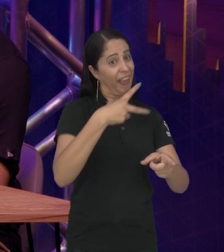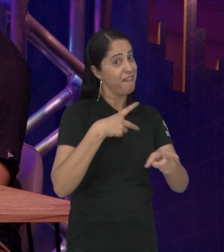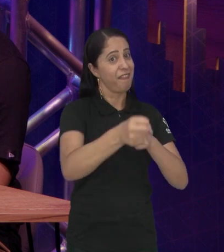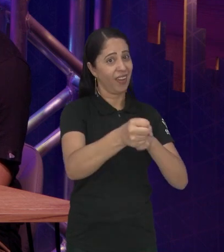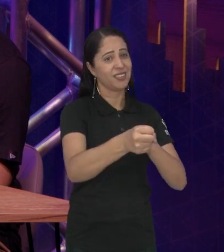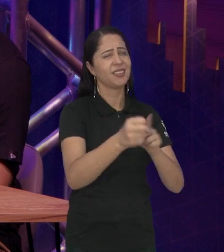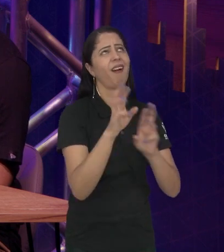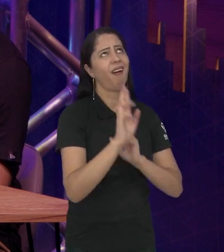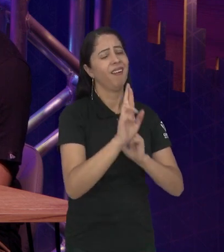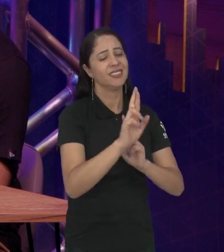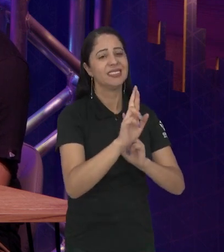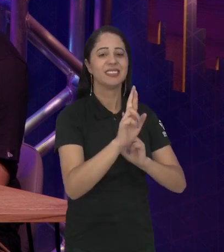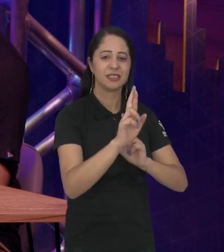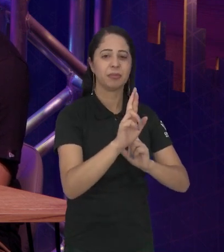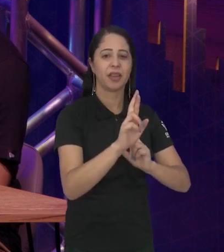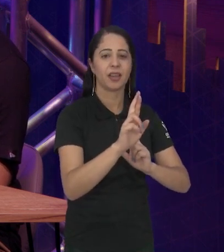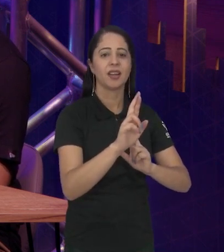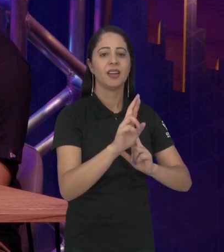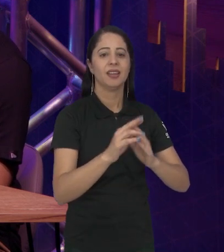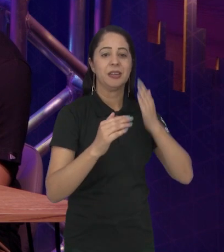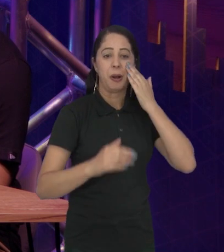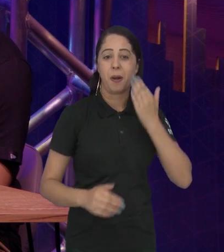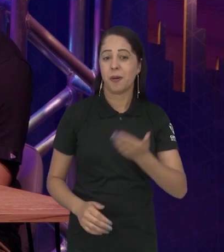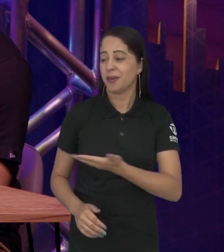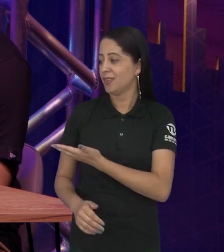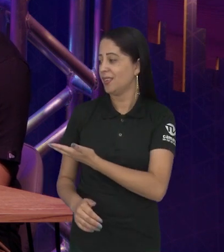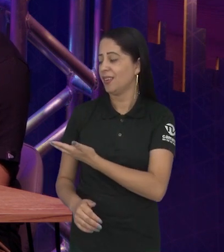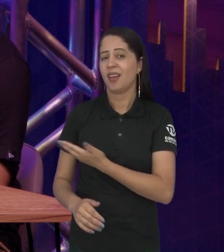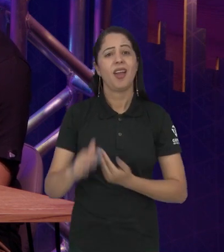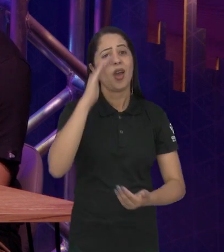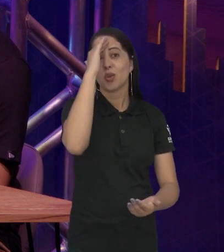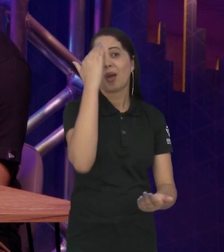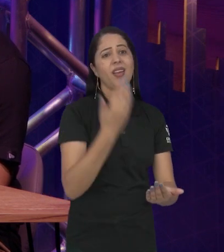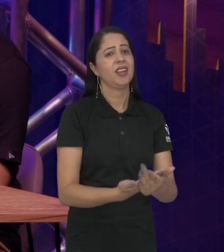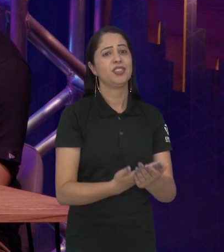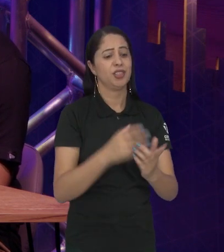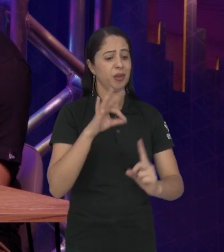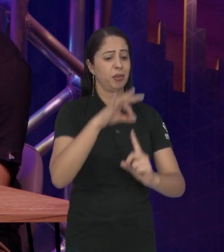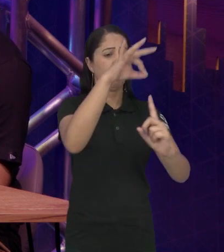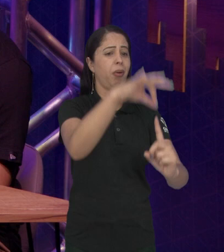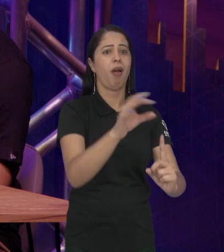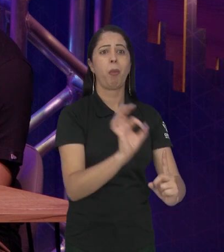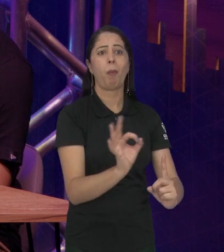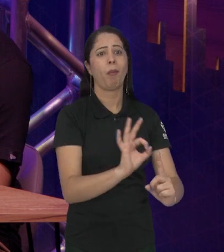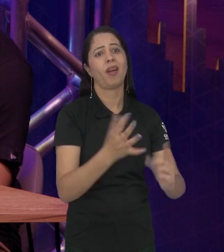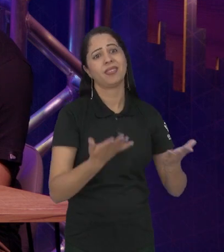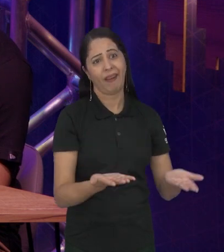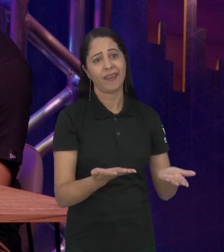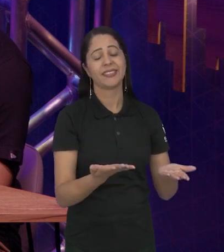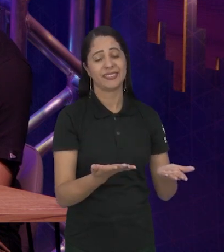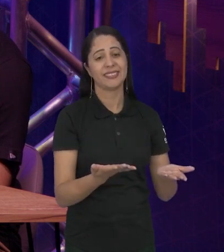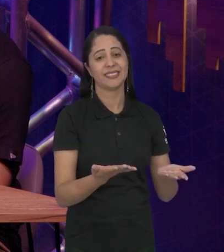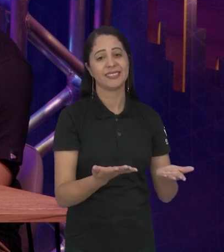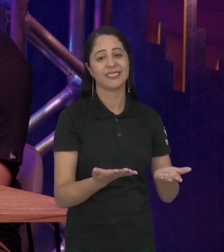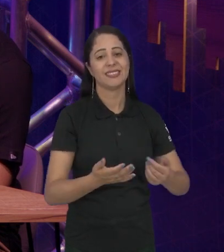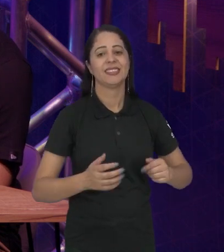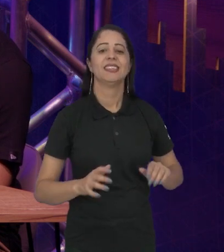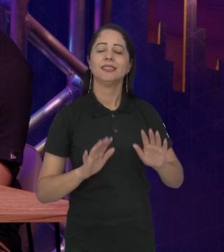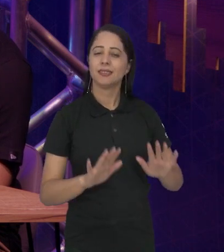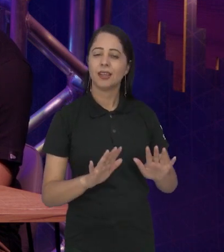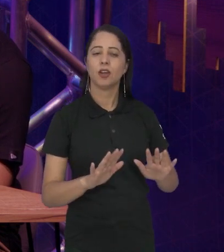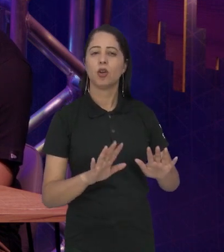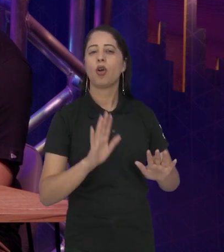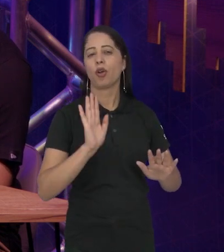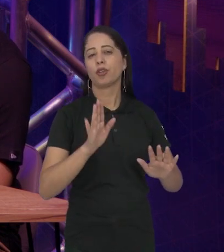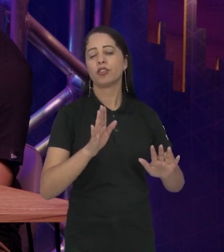vença. Não acredito até hoje que Bacurau não foi nem indicado ao Oscar, que foi um filme maravilhoso. E se a gente, né, como a gente